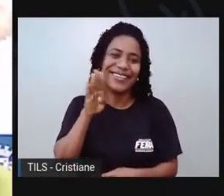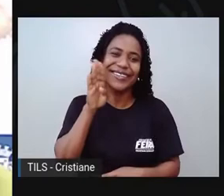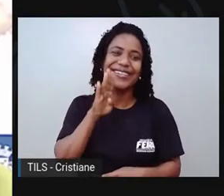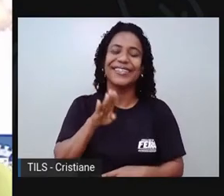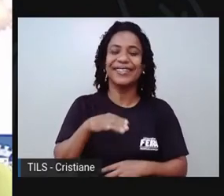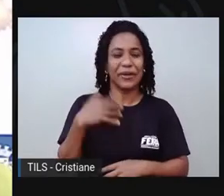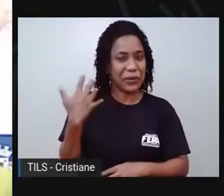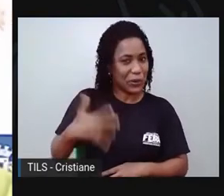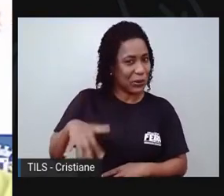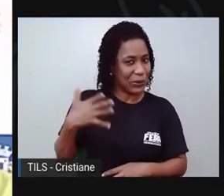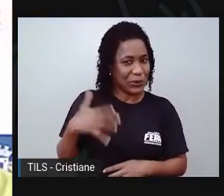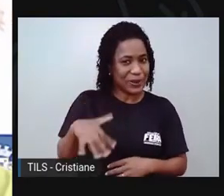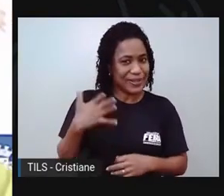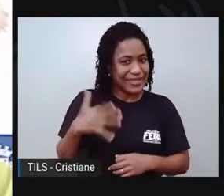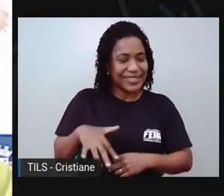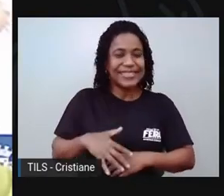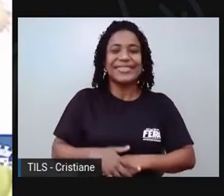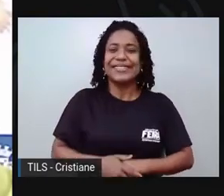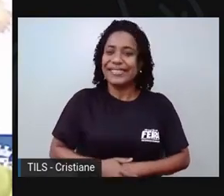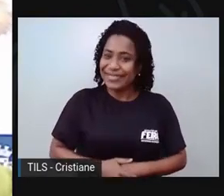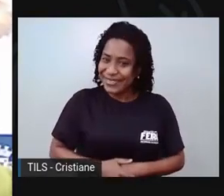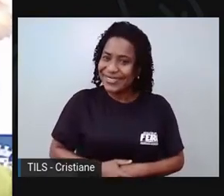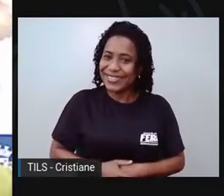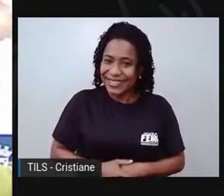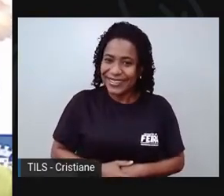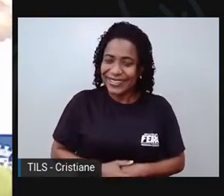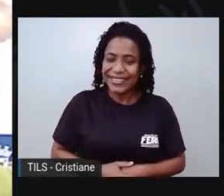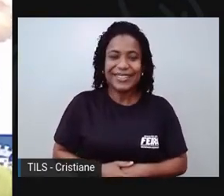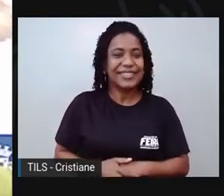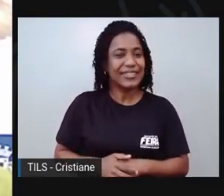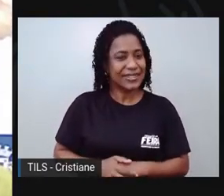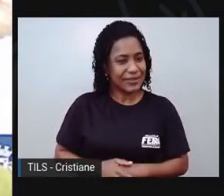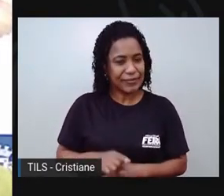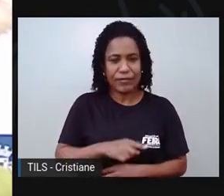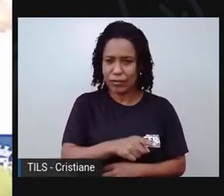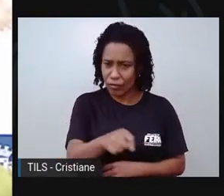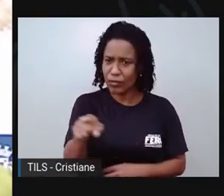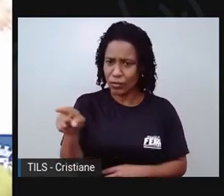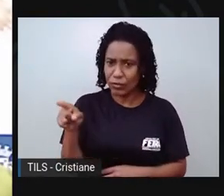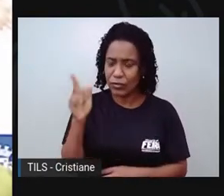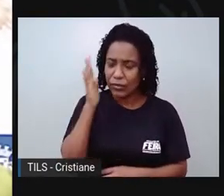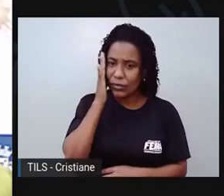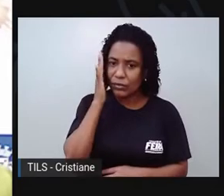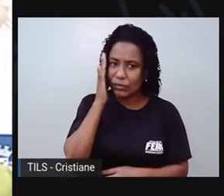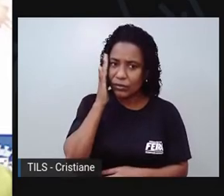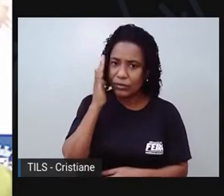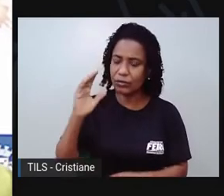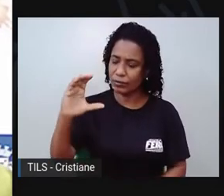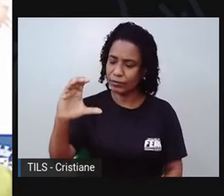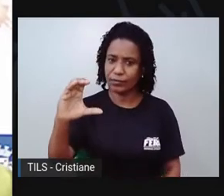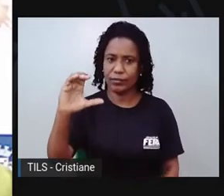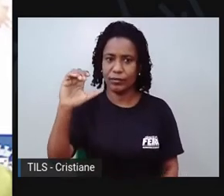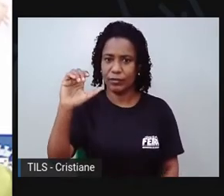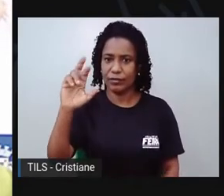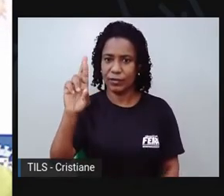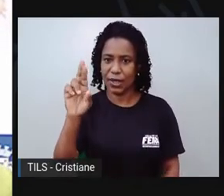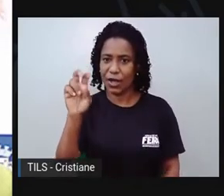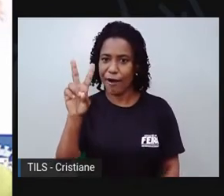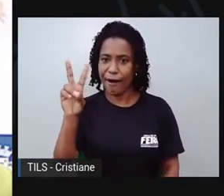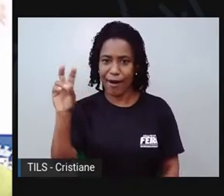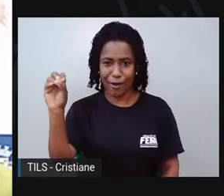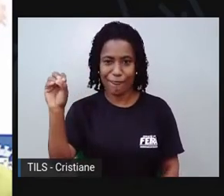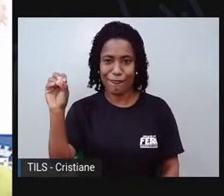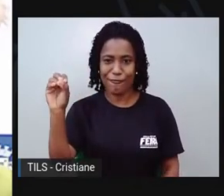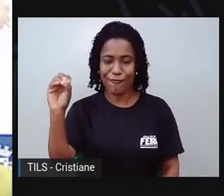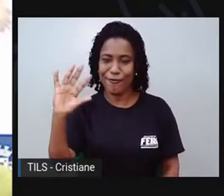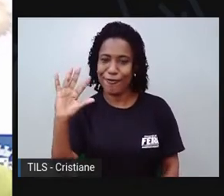Nossa, meninada, vocês sabiam que o cravo e a rosa são flores? A Proelisa